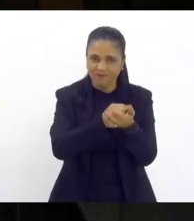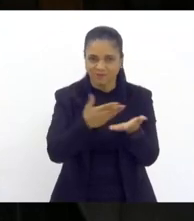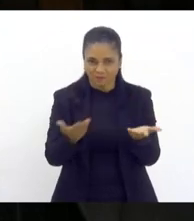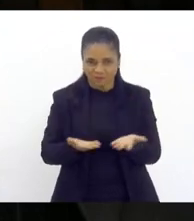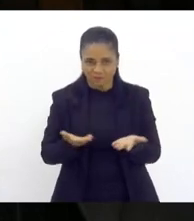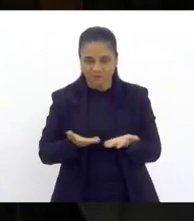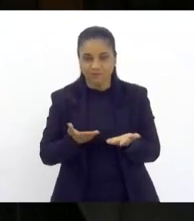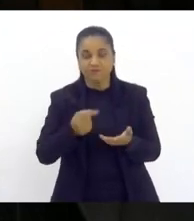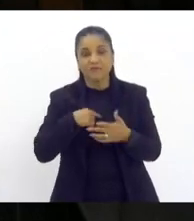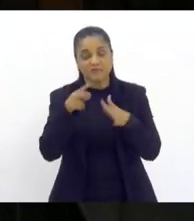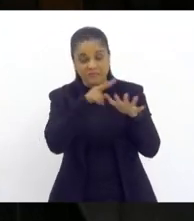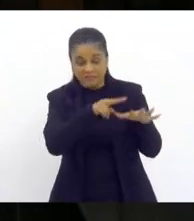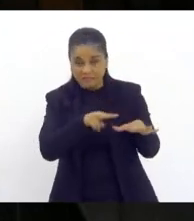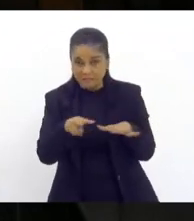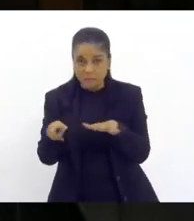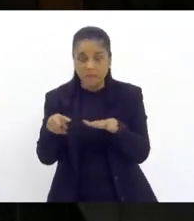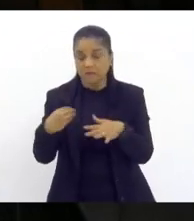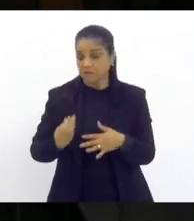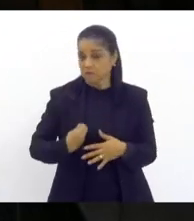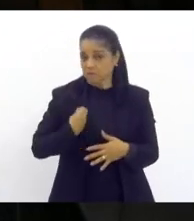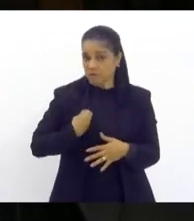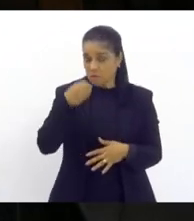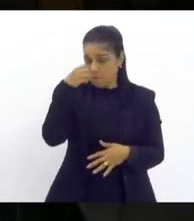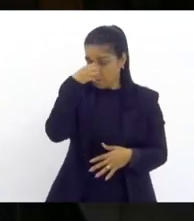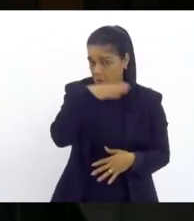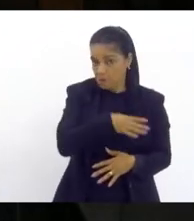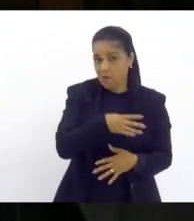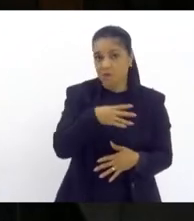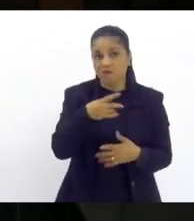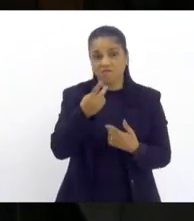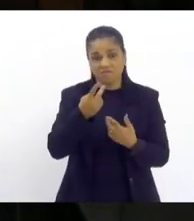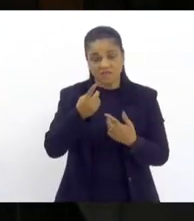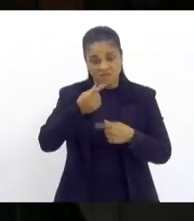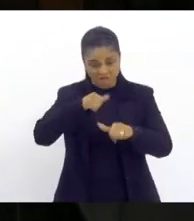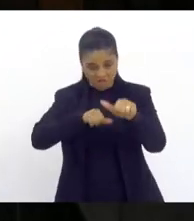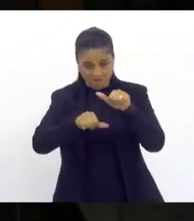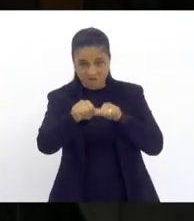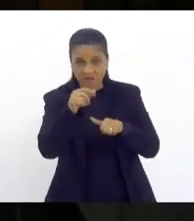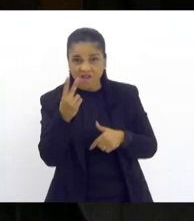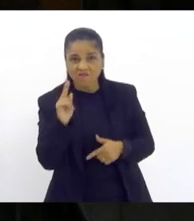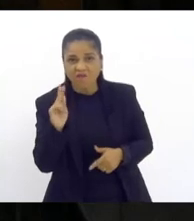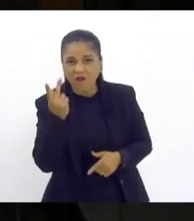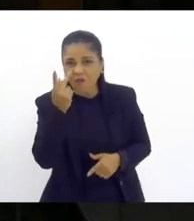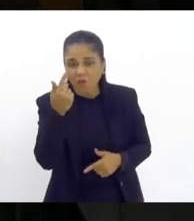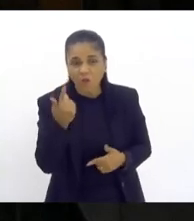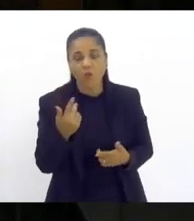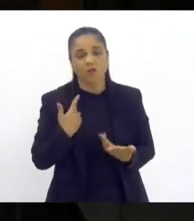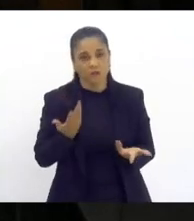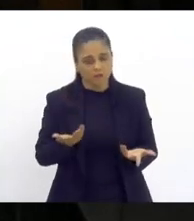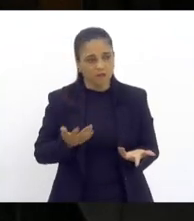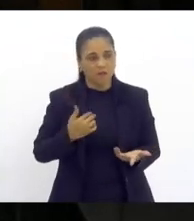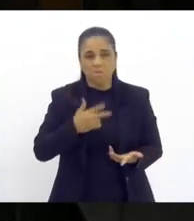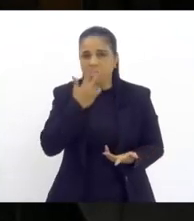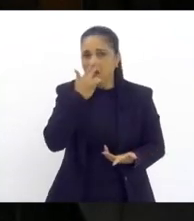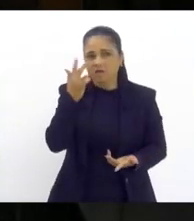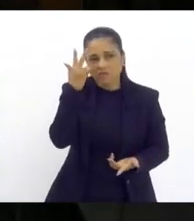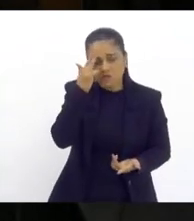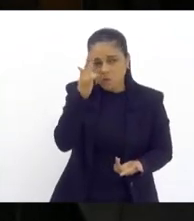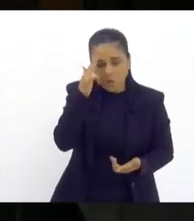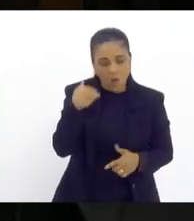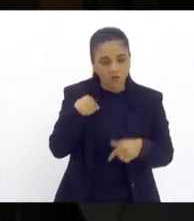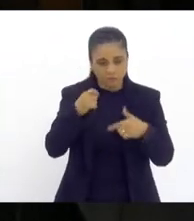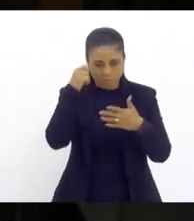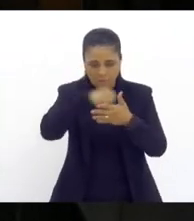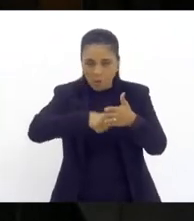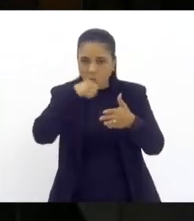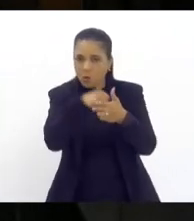essa semana a gente viveu coisas absurdas das inversões de valores, que já é normal, né? A gente luta tanto